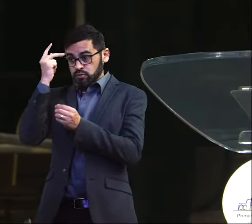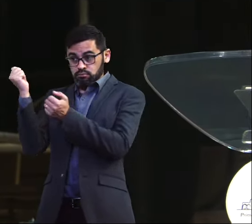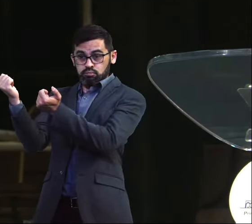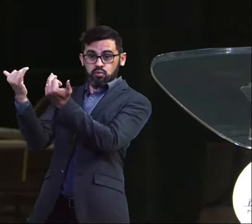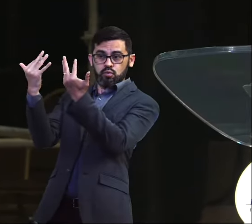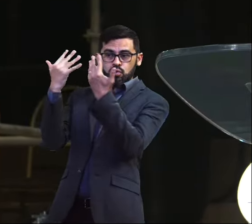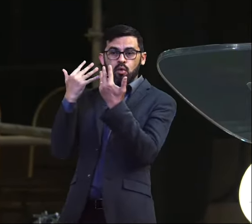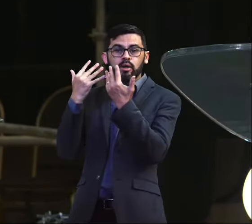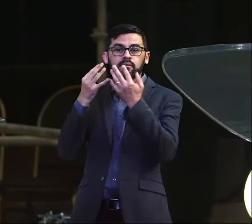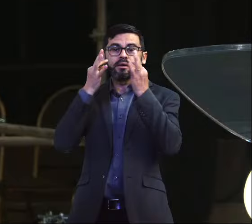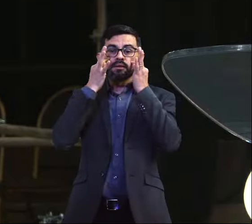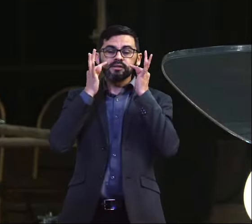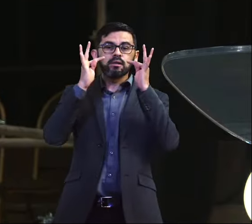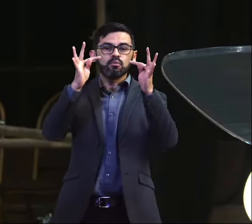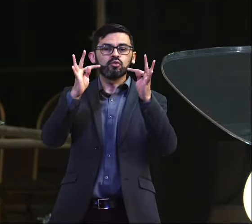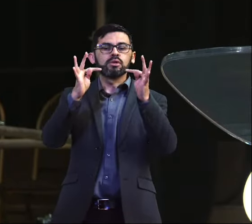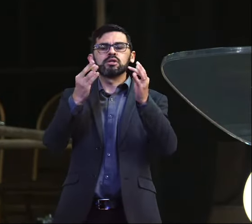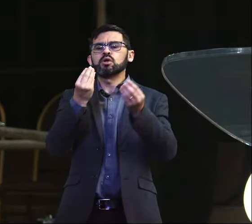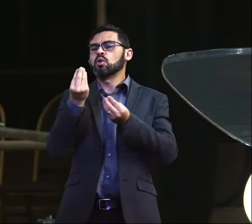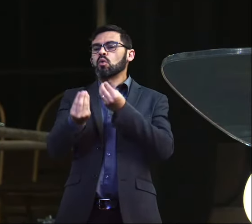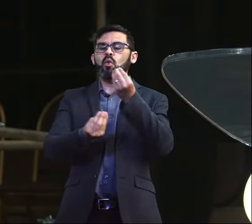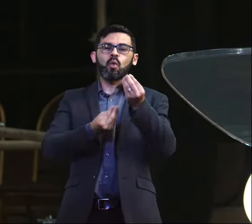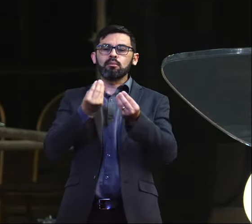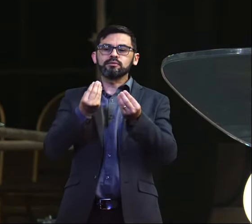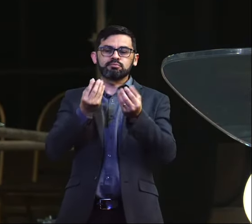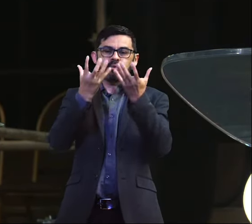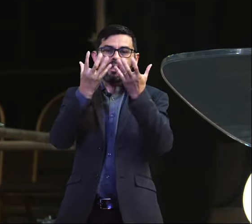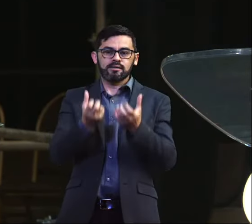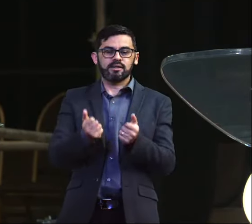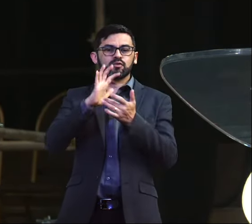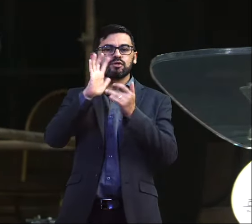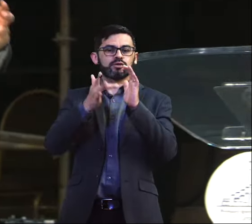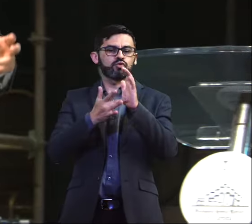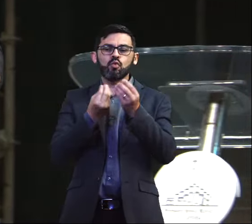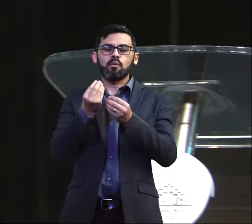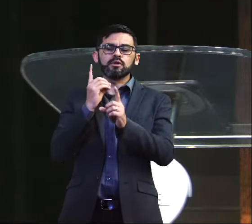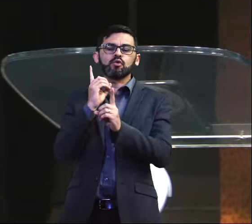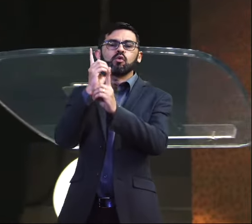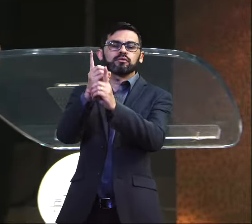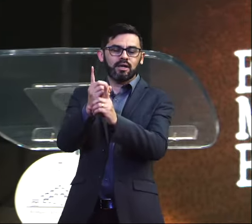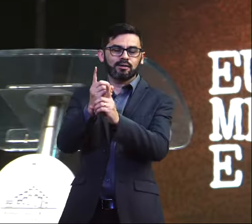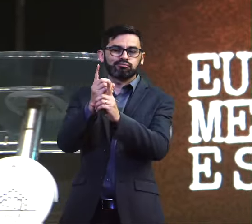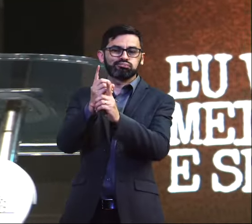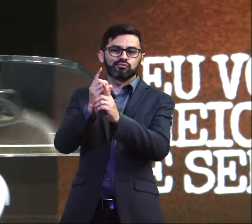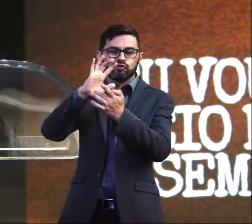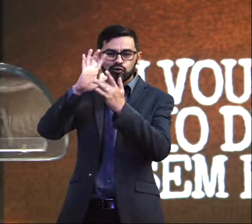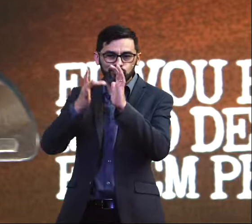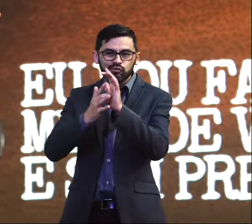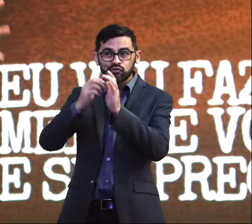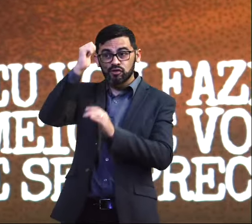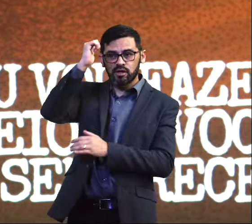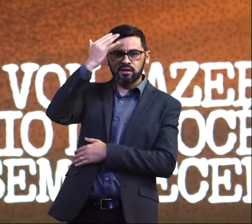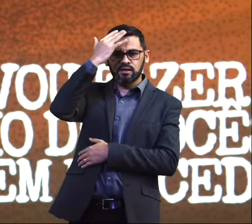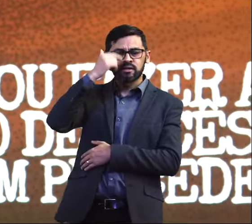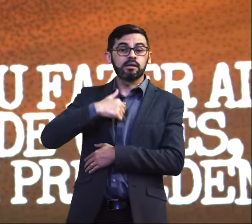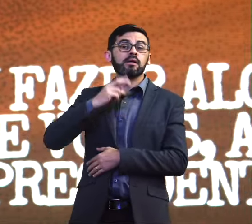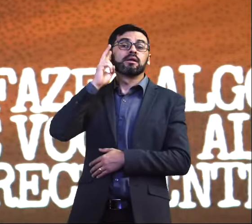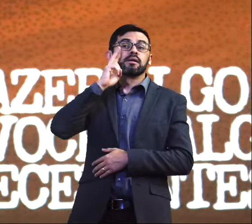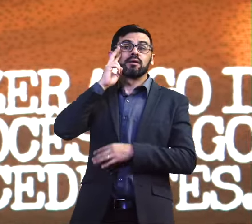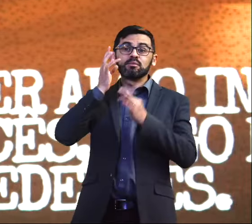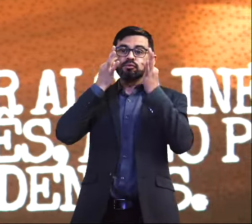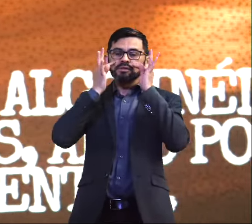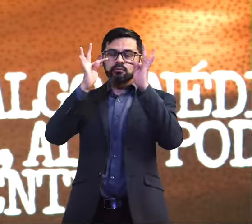dar testemunho aqui de como tinham se convertido, como tinham encontrado a graça de Deus. E eu lembro de um testemunho